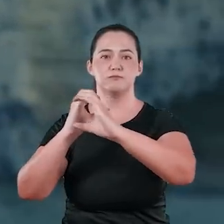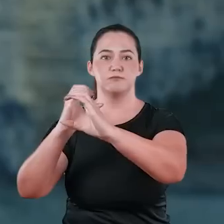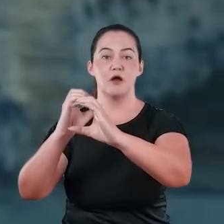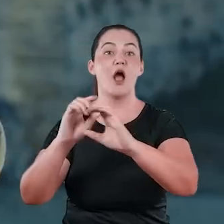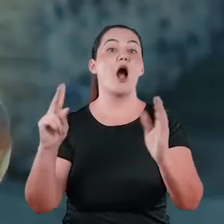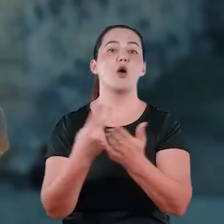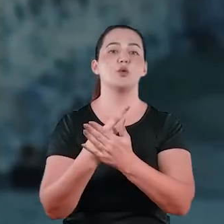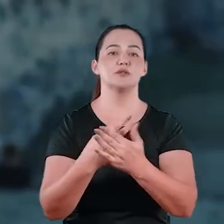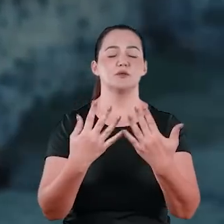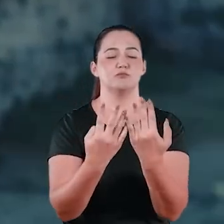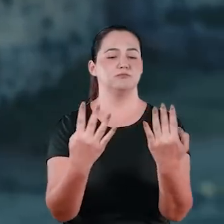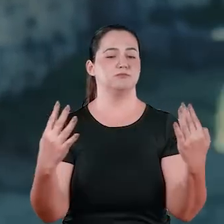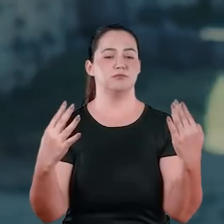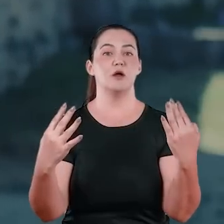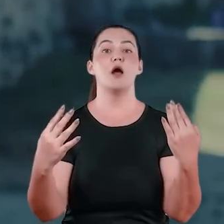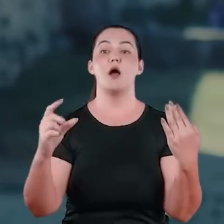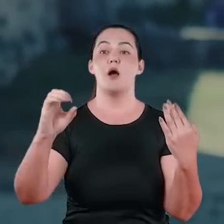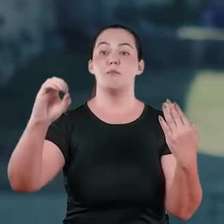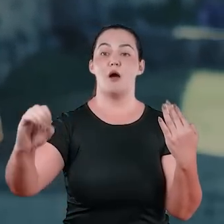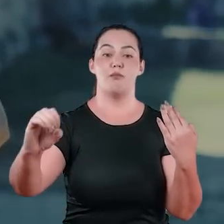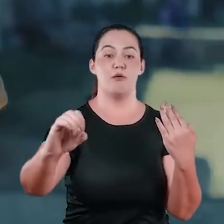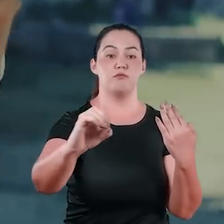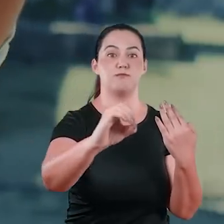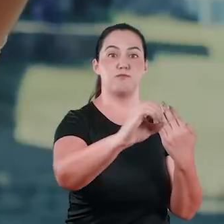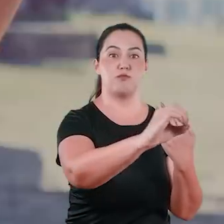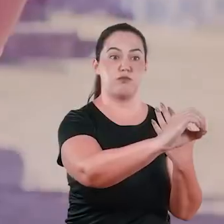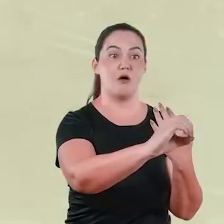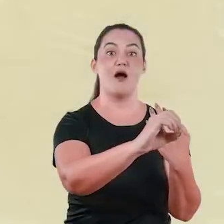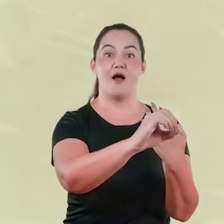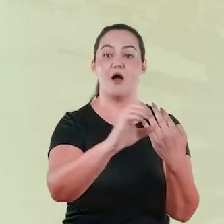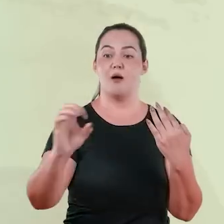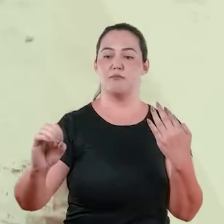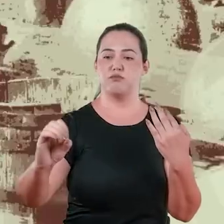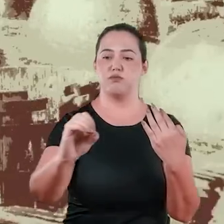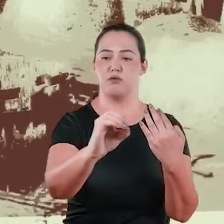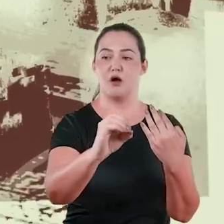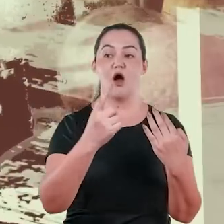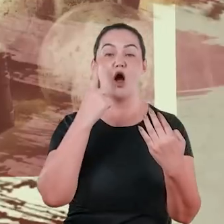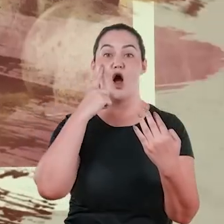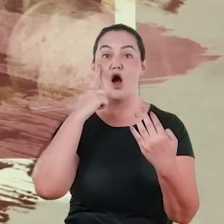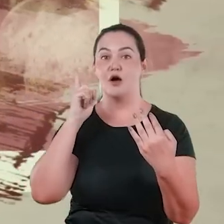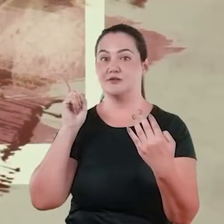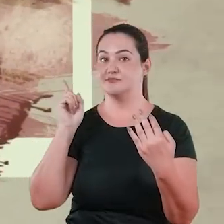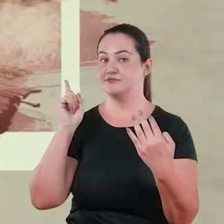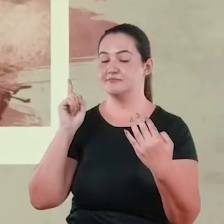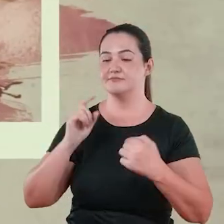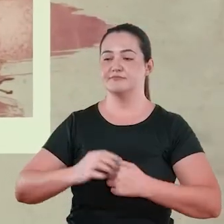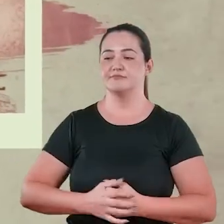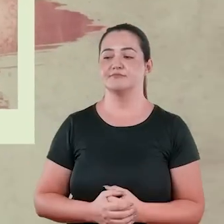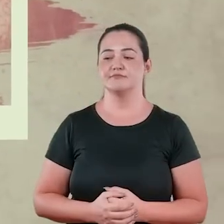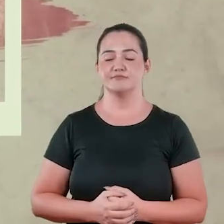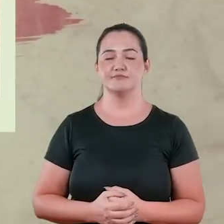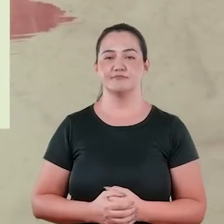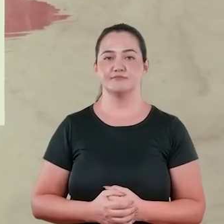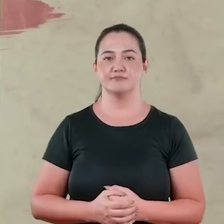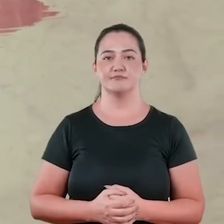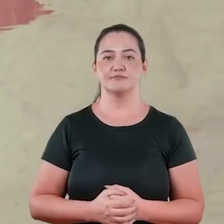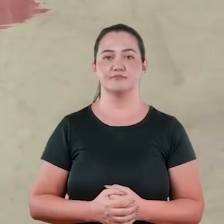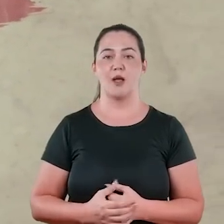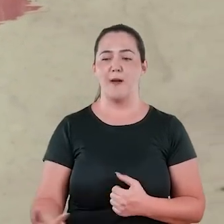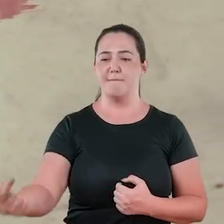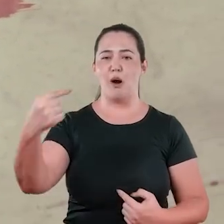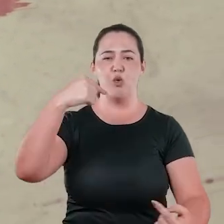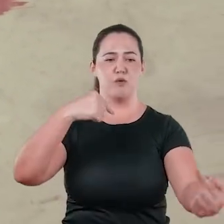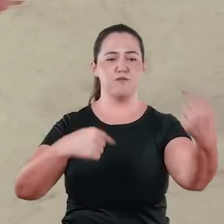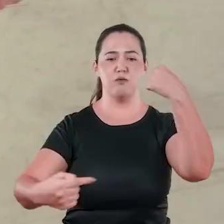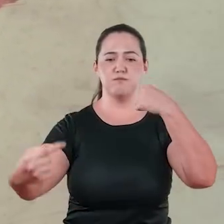vários canhões começaram a fazer parte do exército otomano. Eles atacaram a cidade, destruíram essas